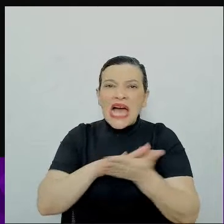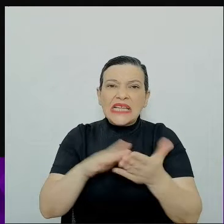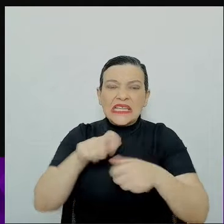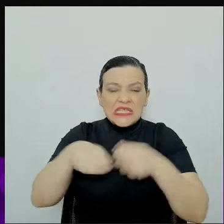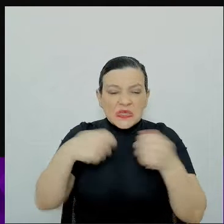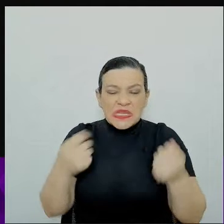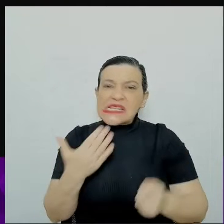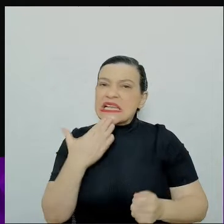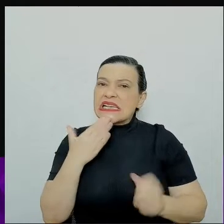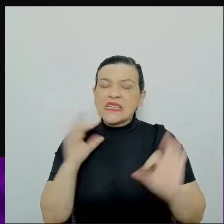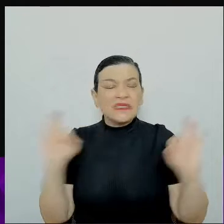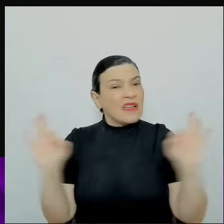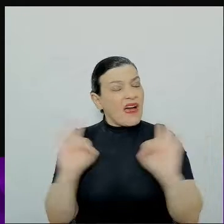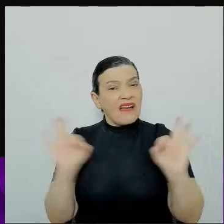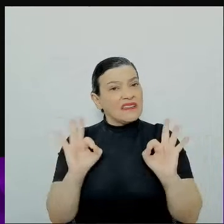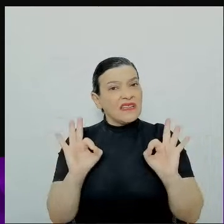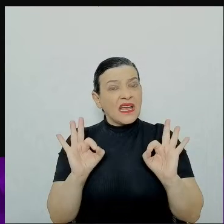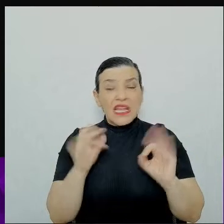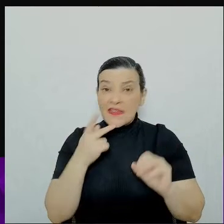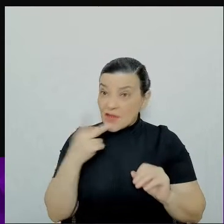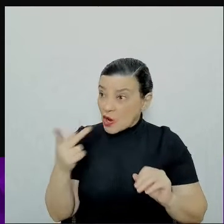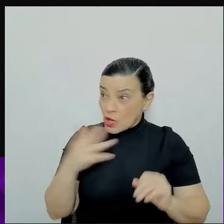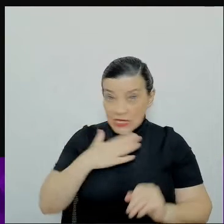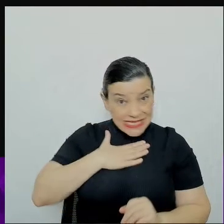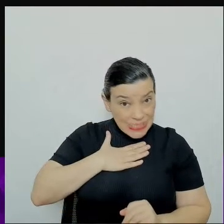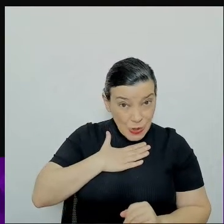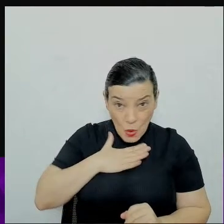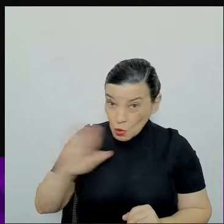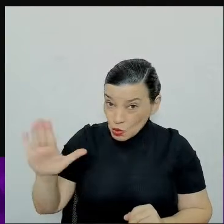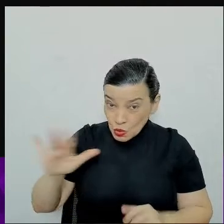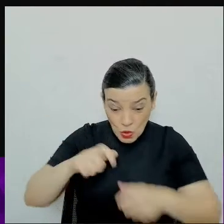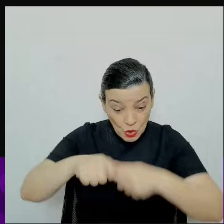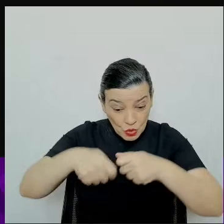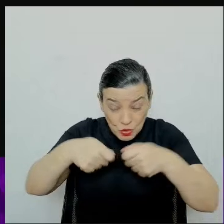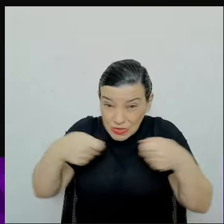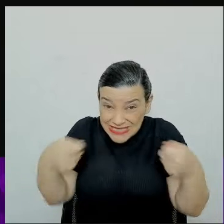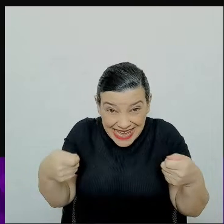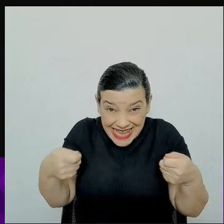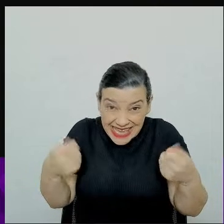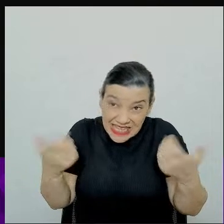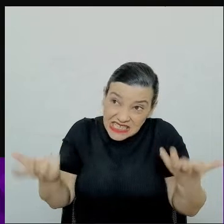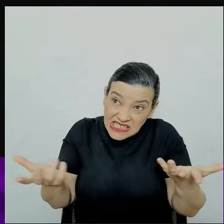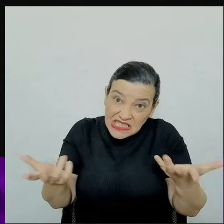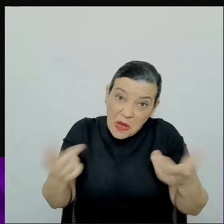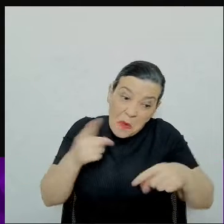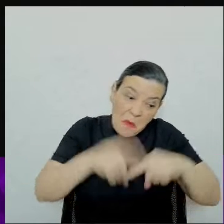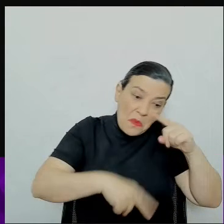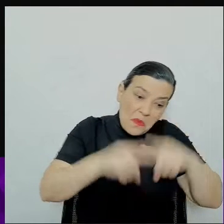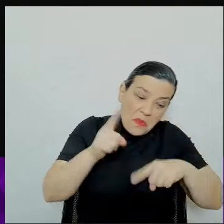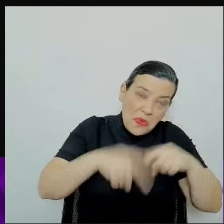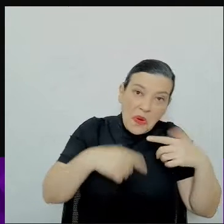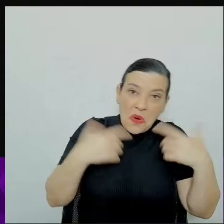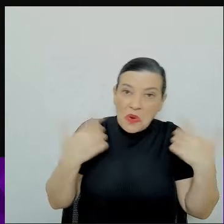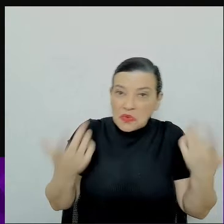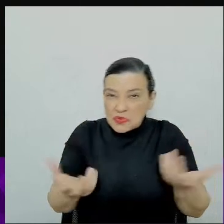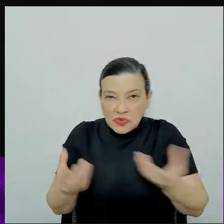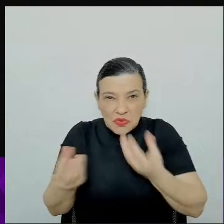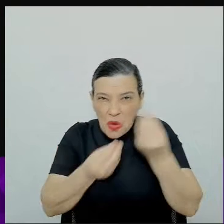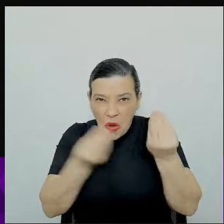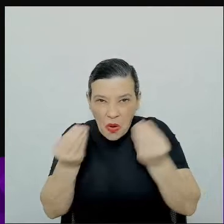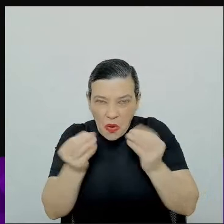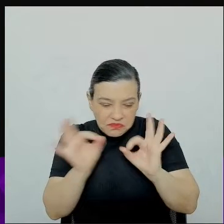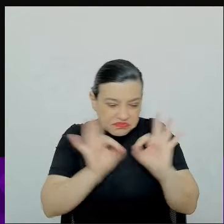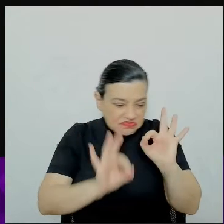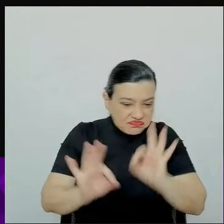deixaram claro para mim, se eu não gostei do tênis em termos ou de material, ou de layout, qualquer outra coisa, eu